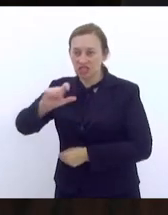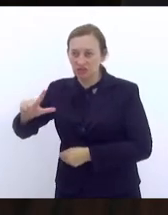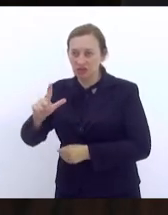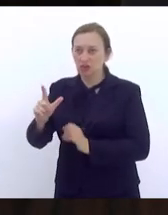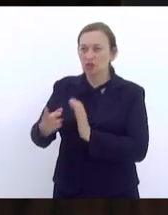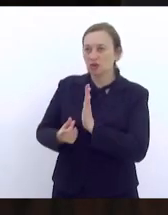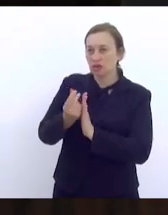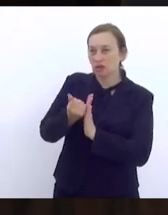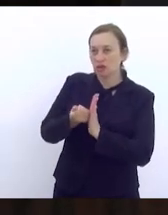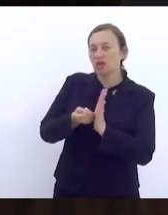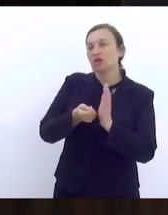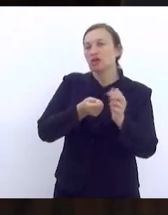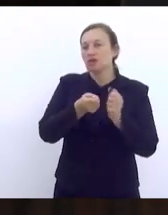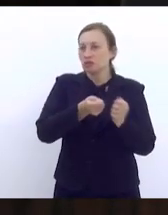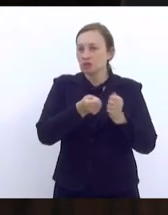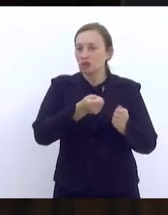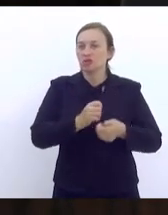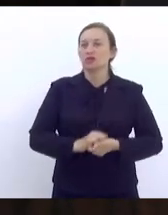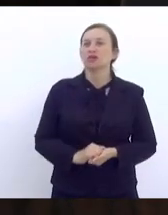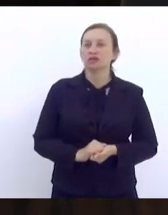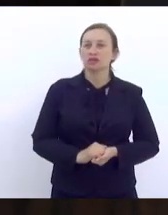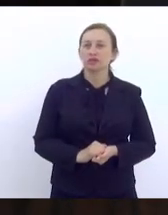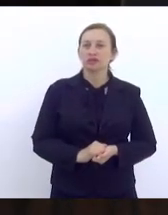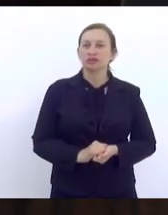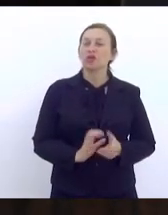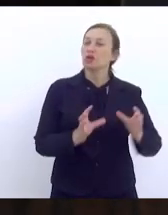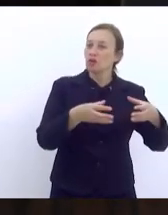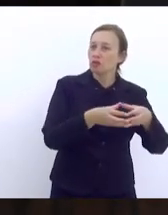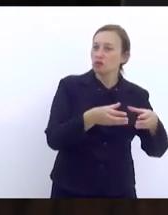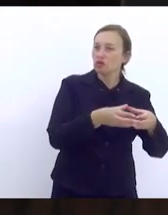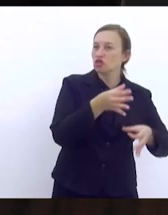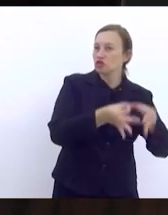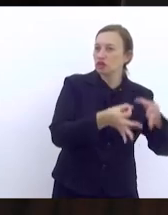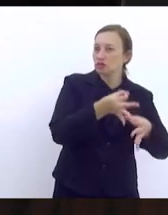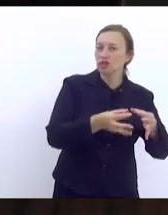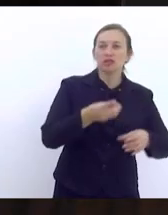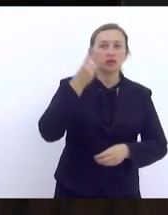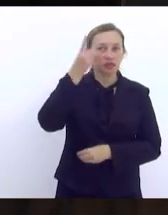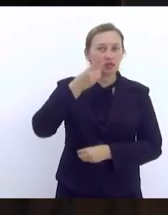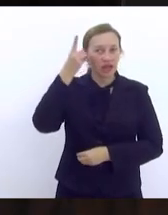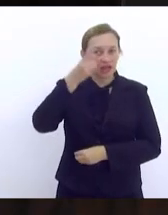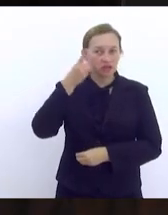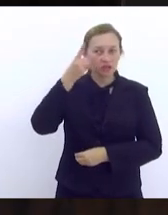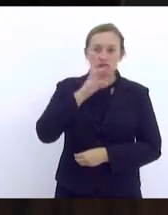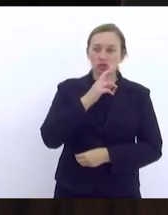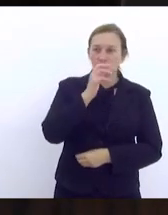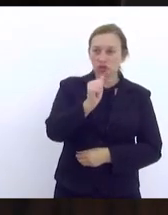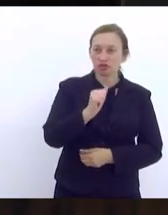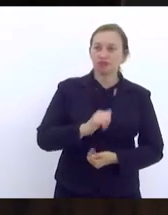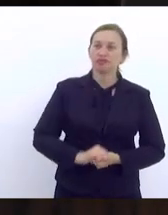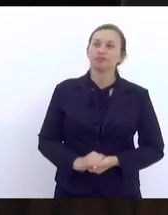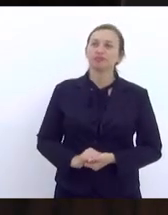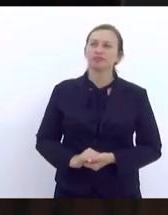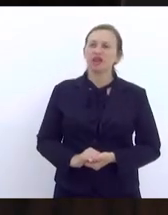financialização financeira e controle para emitir parecer pela comissão de constituição e justiça e deputado Rodrigo Amorim